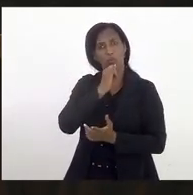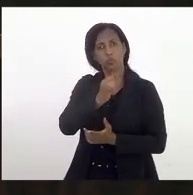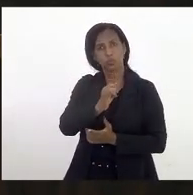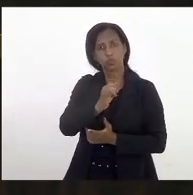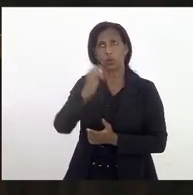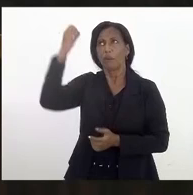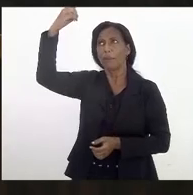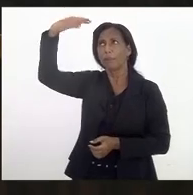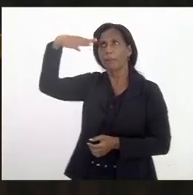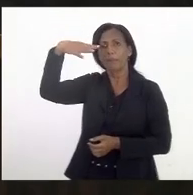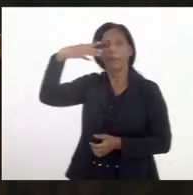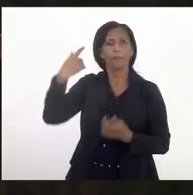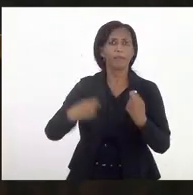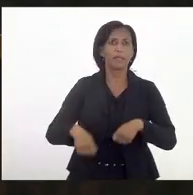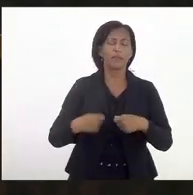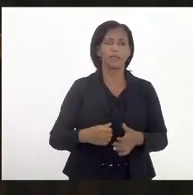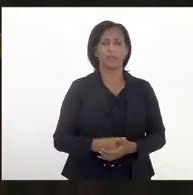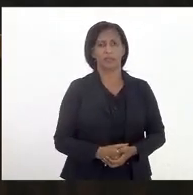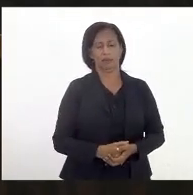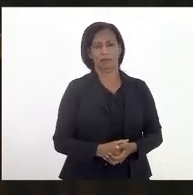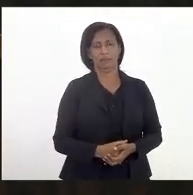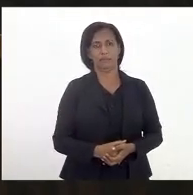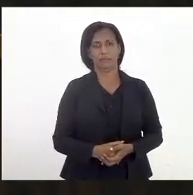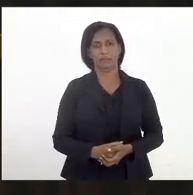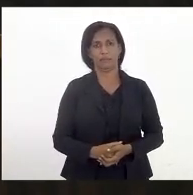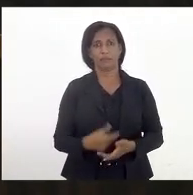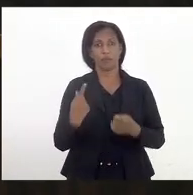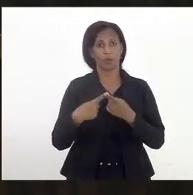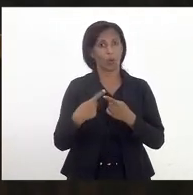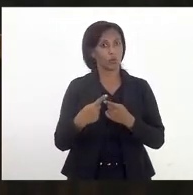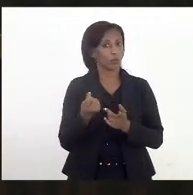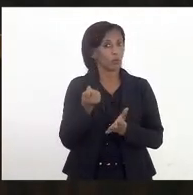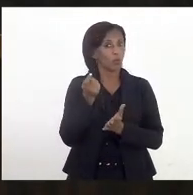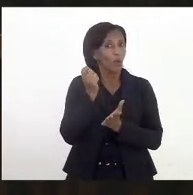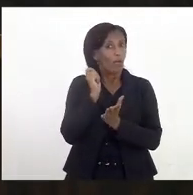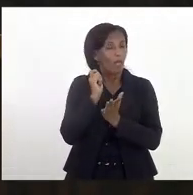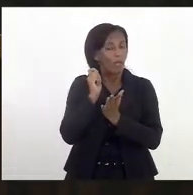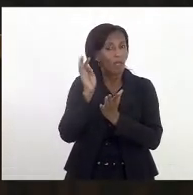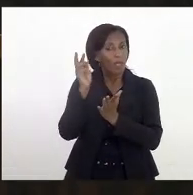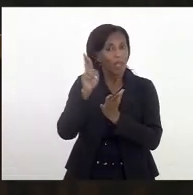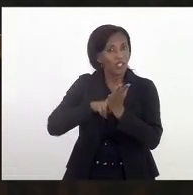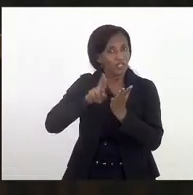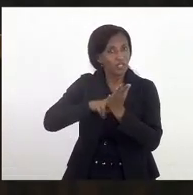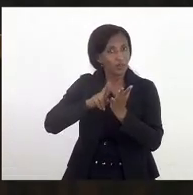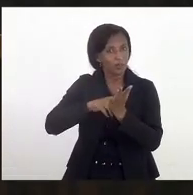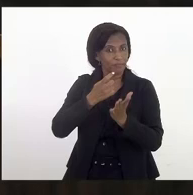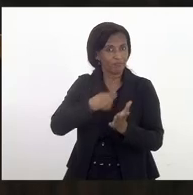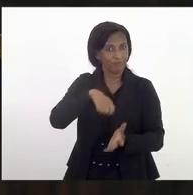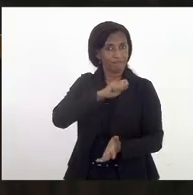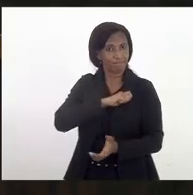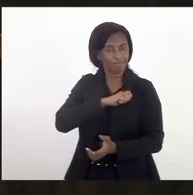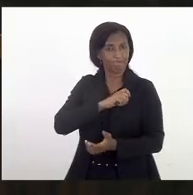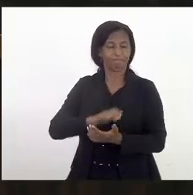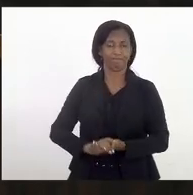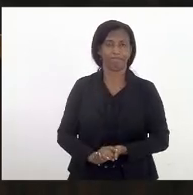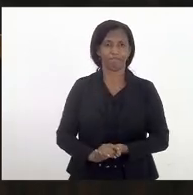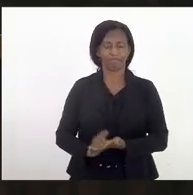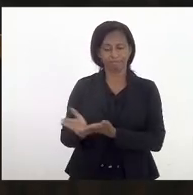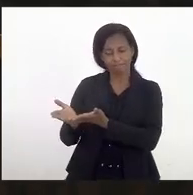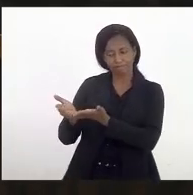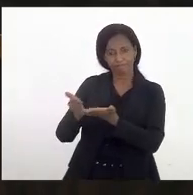é mas é fundamental que a gente possa ter a tranquilidade porque nós estamos num regime de recuperação e esse ano